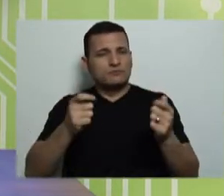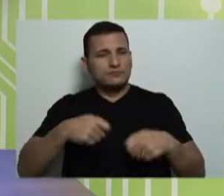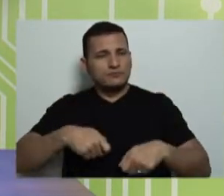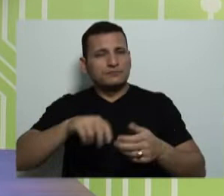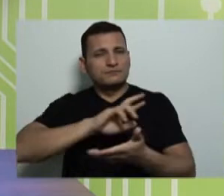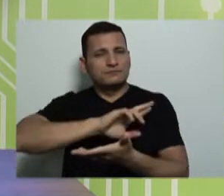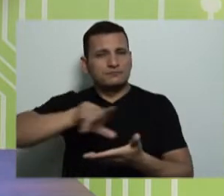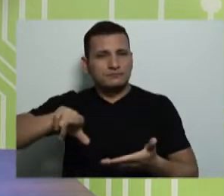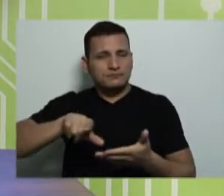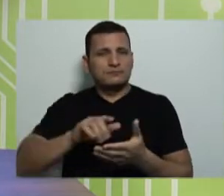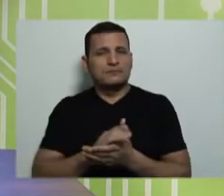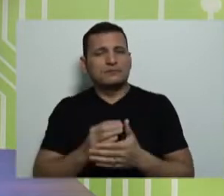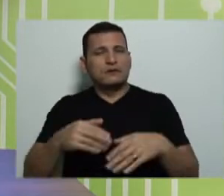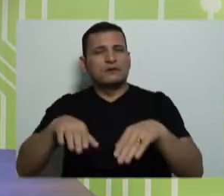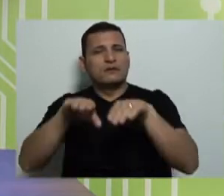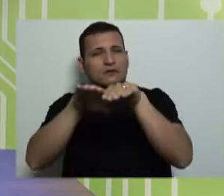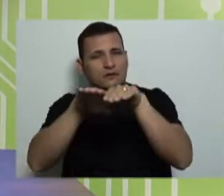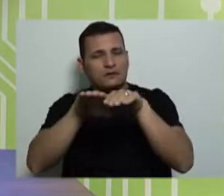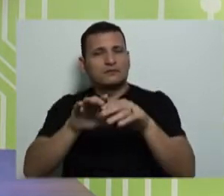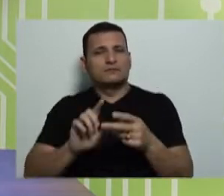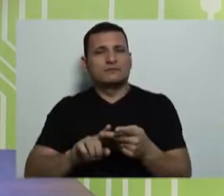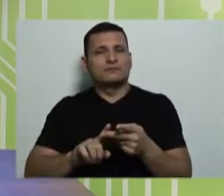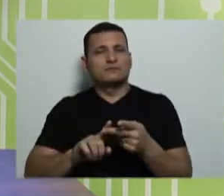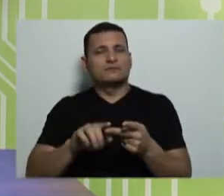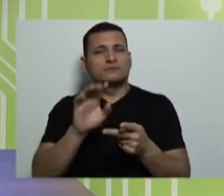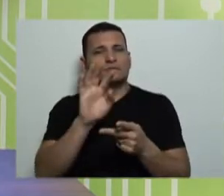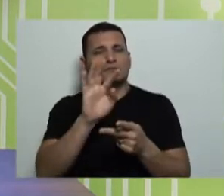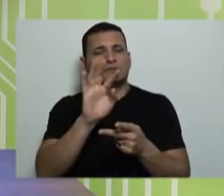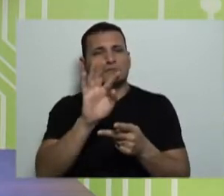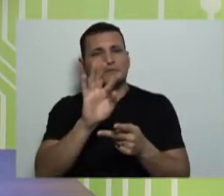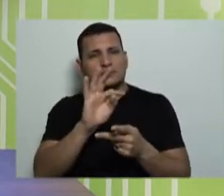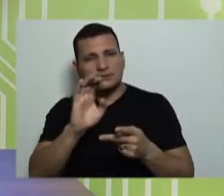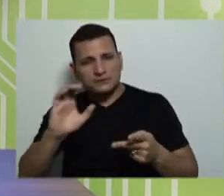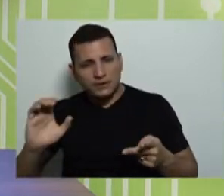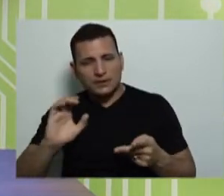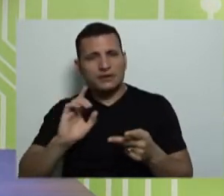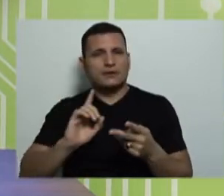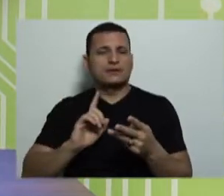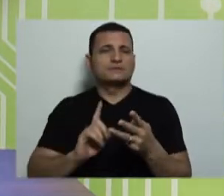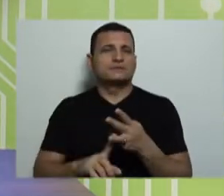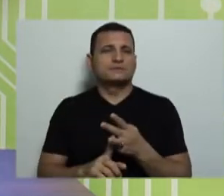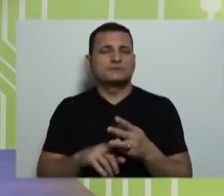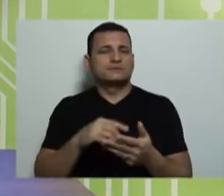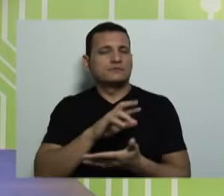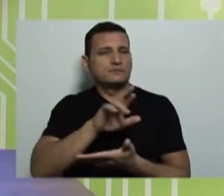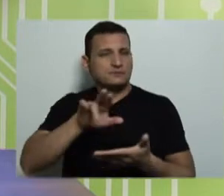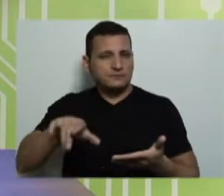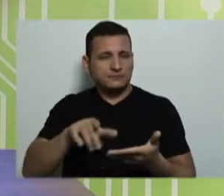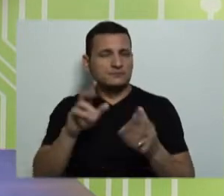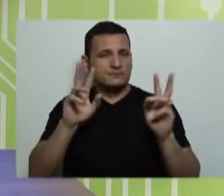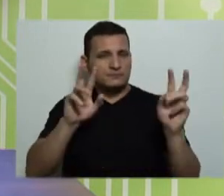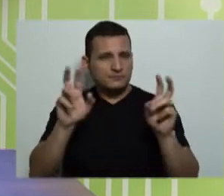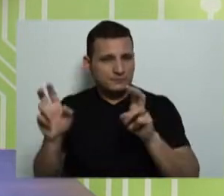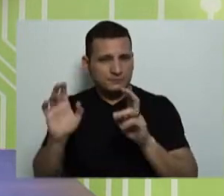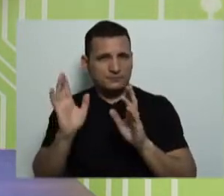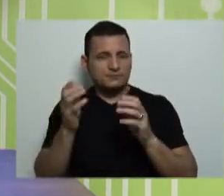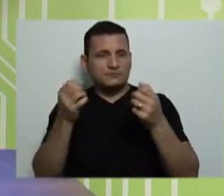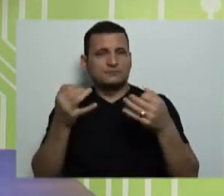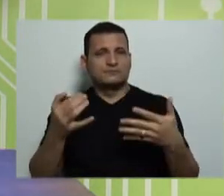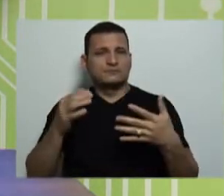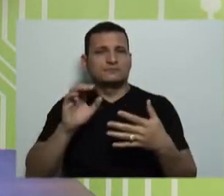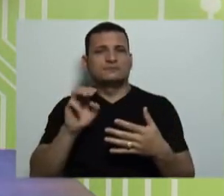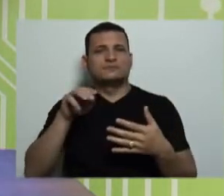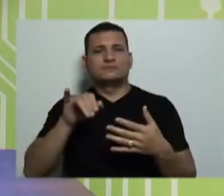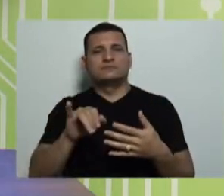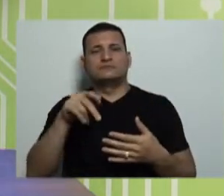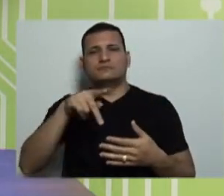equiparação, do trabalho de conclusão de curso. Ela deve ter falado com vocês sobre esses vários assuntos. O que